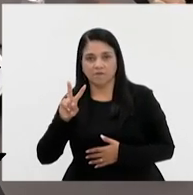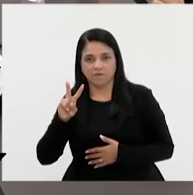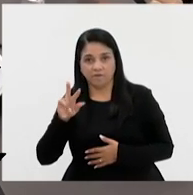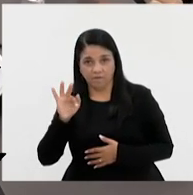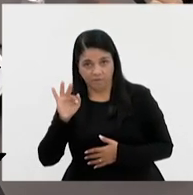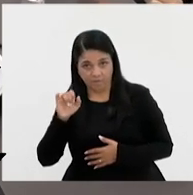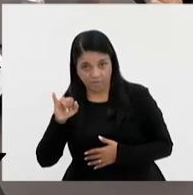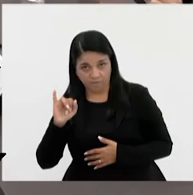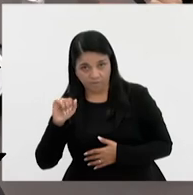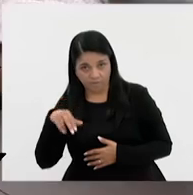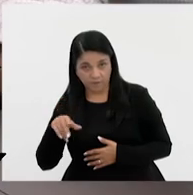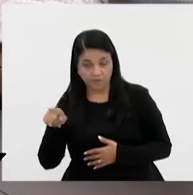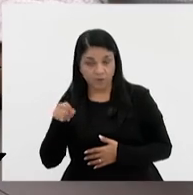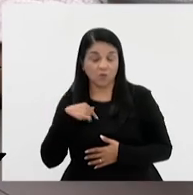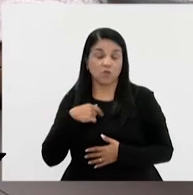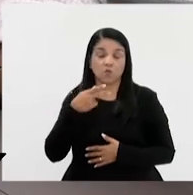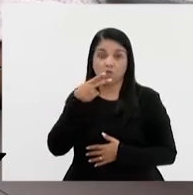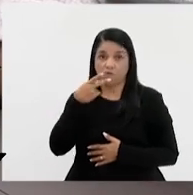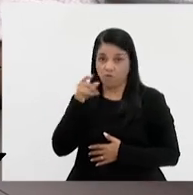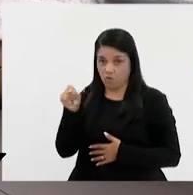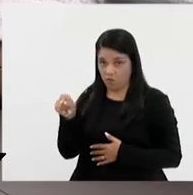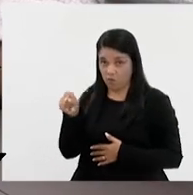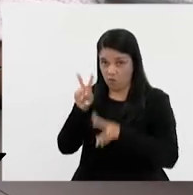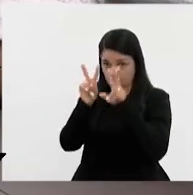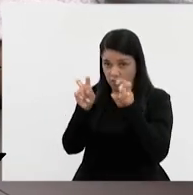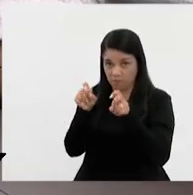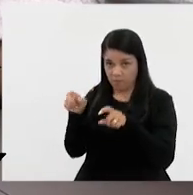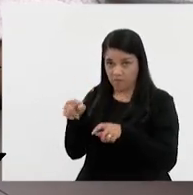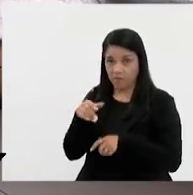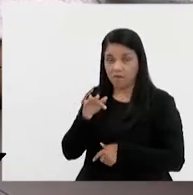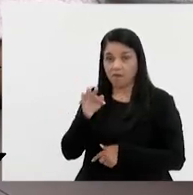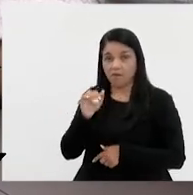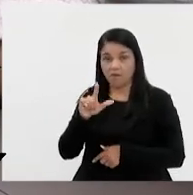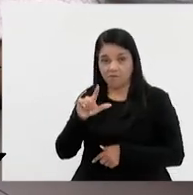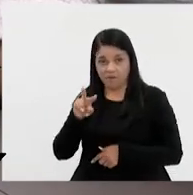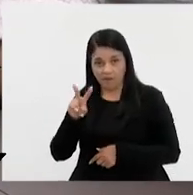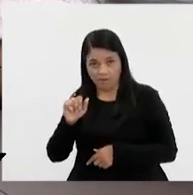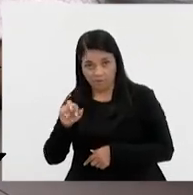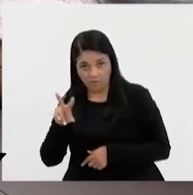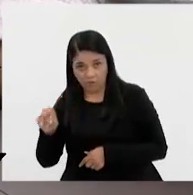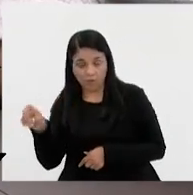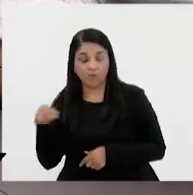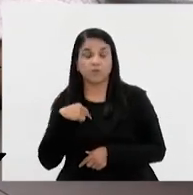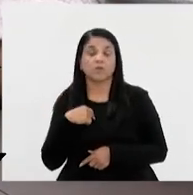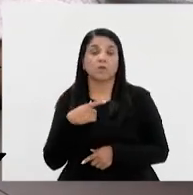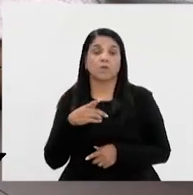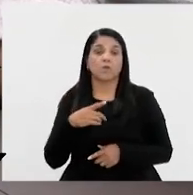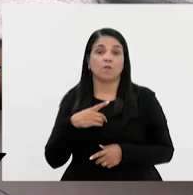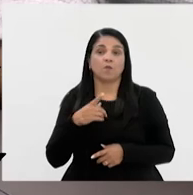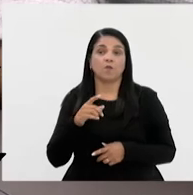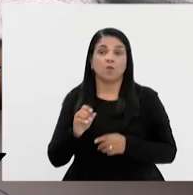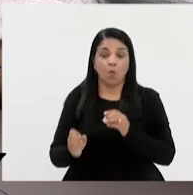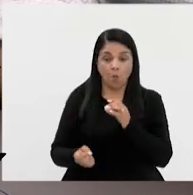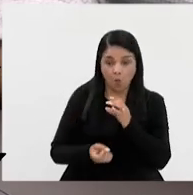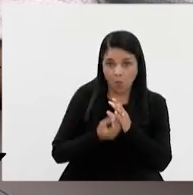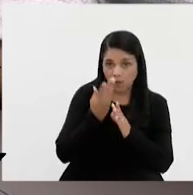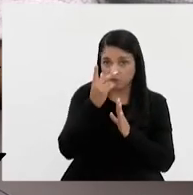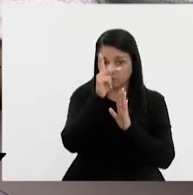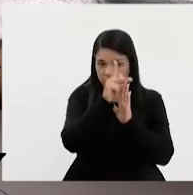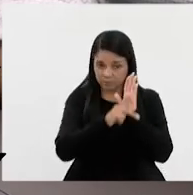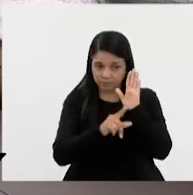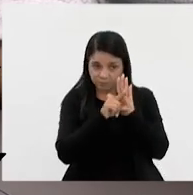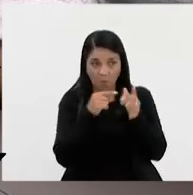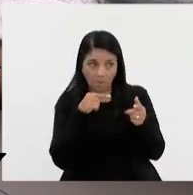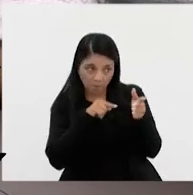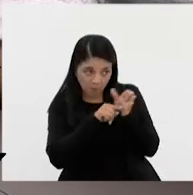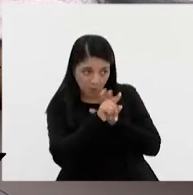questão que o Flávio levanta, eu pergunto ao autor, aí não como presidente, mas como autor do PL,